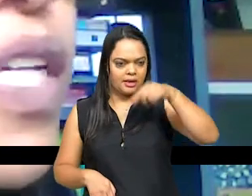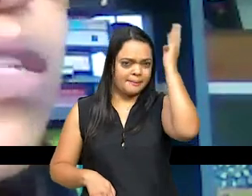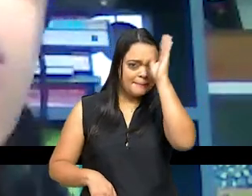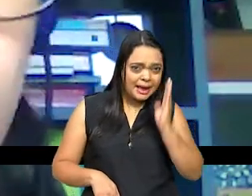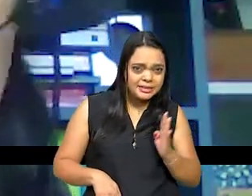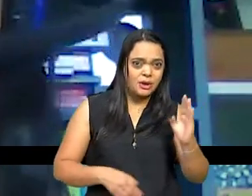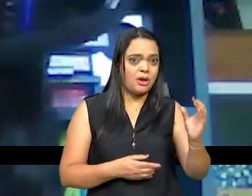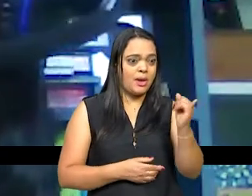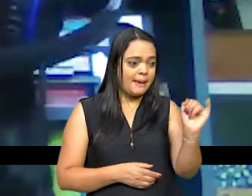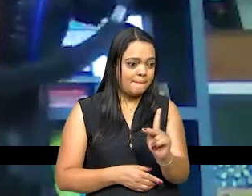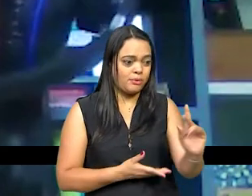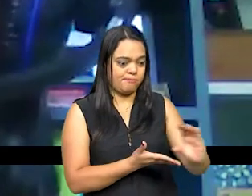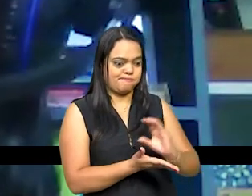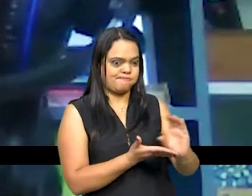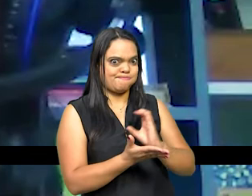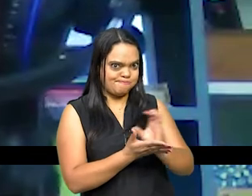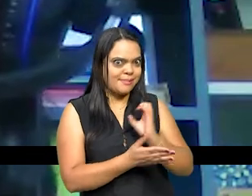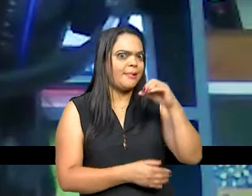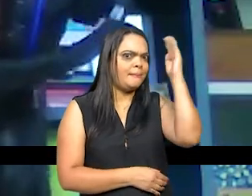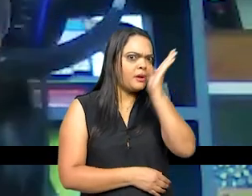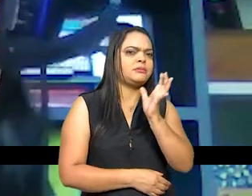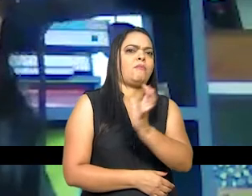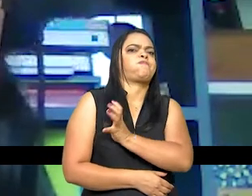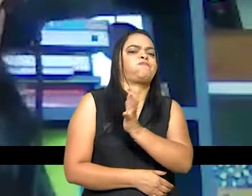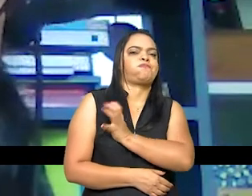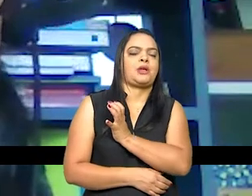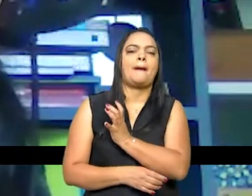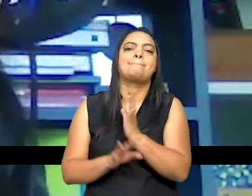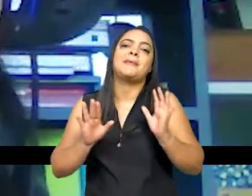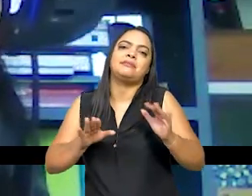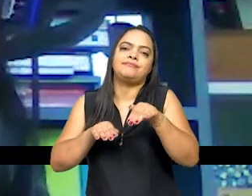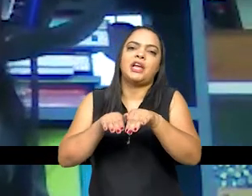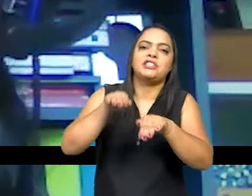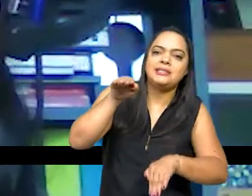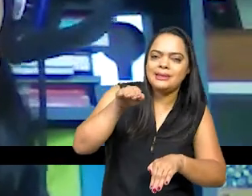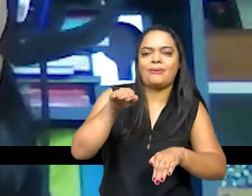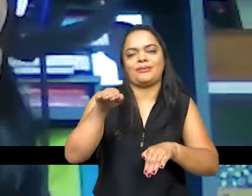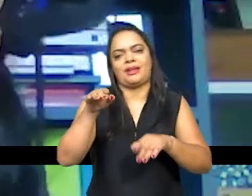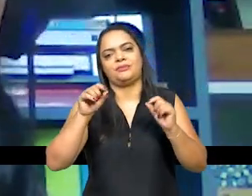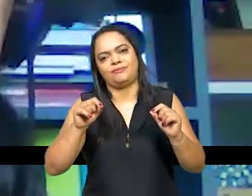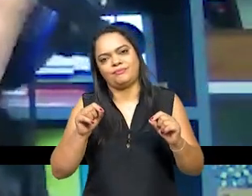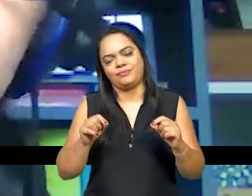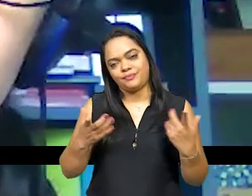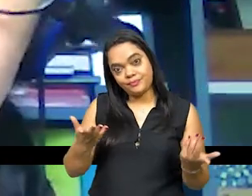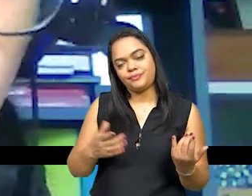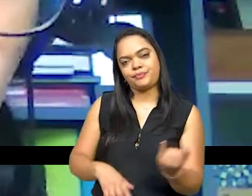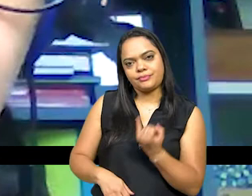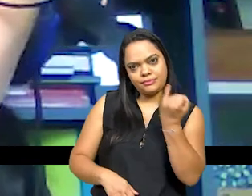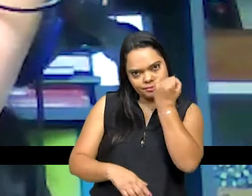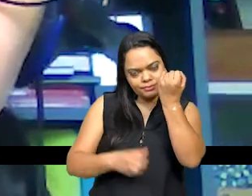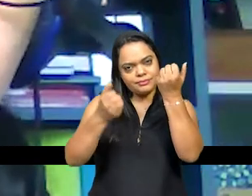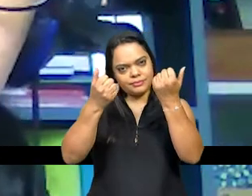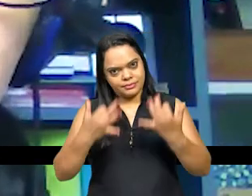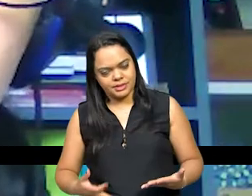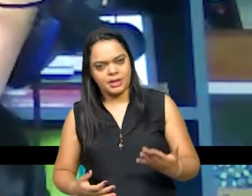nossa tributação, nós somos um país rico. E em função dessa desigualdade, eu acho que esse é um ponto muito sensível que o Marcos trouxe,